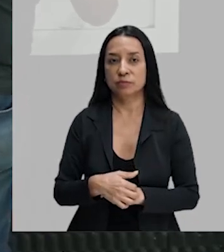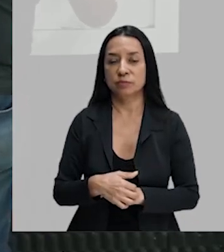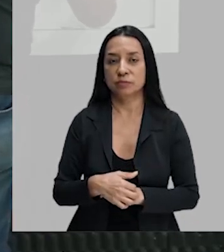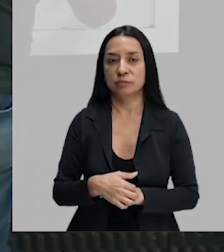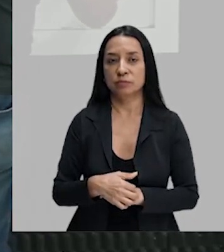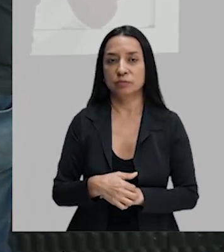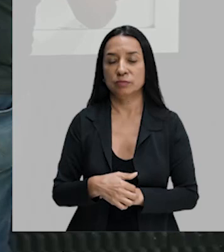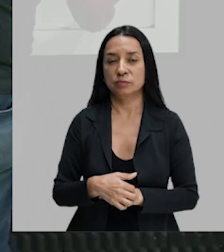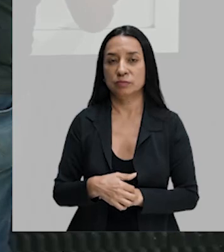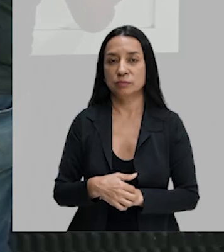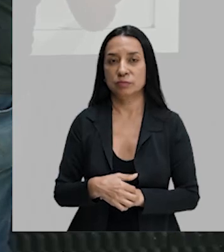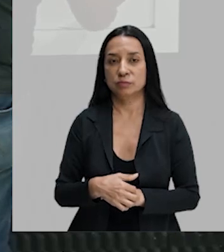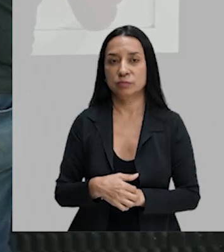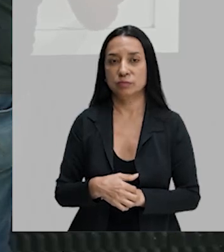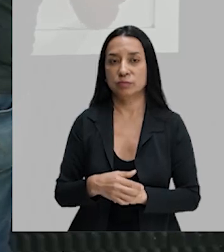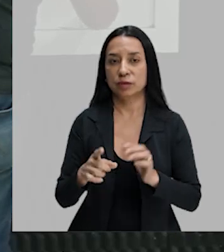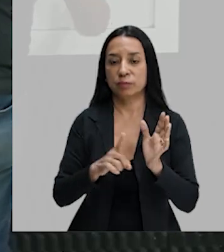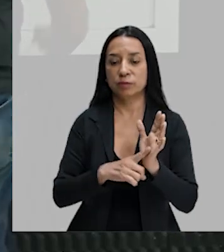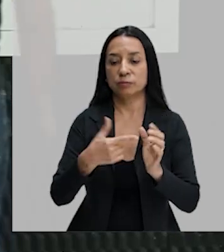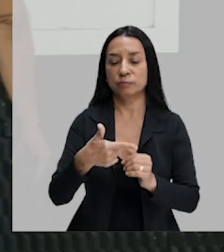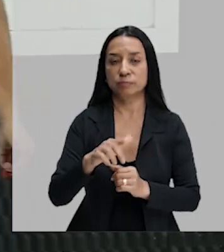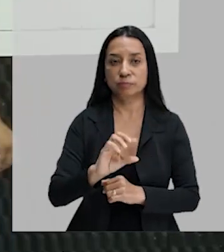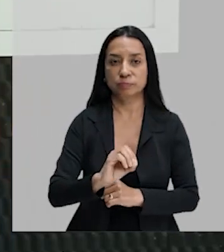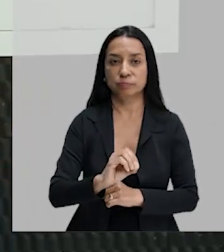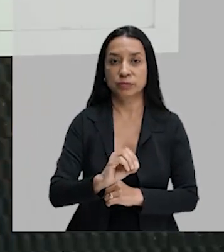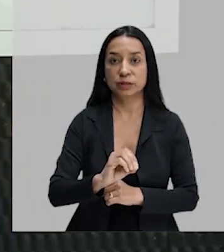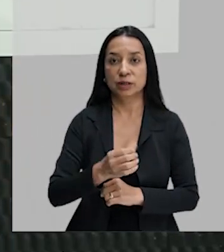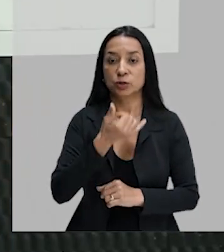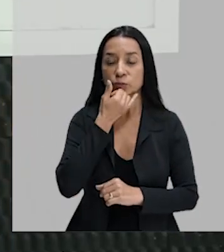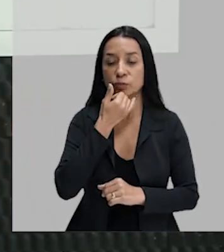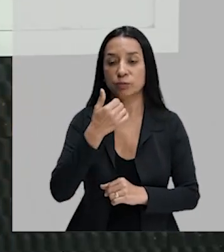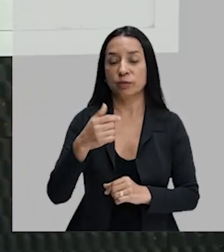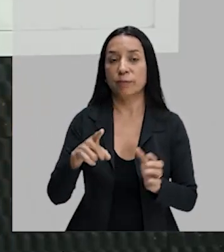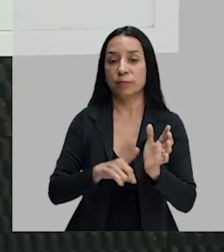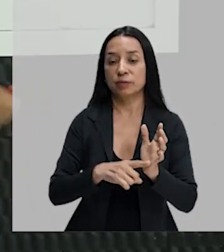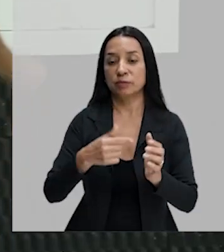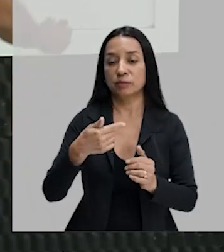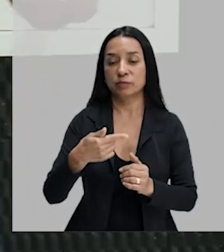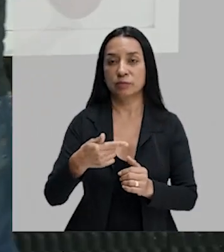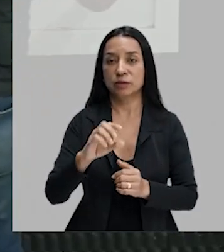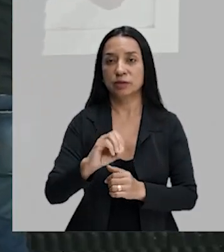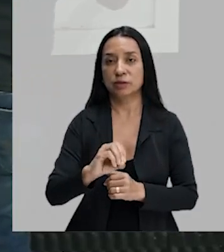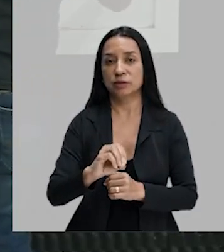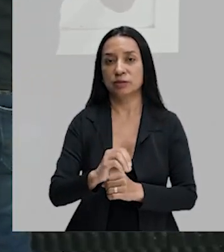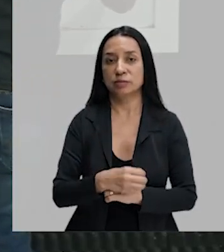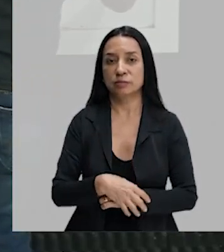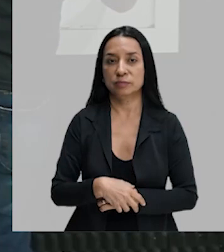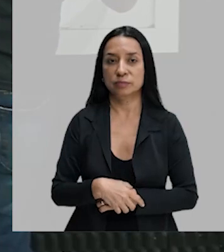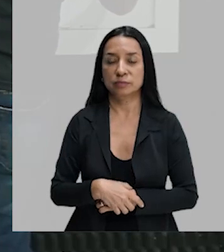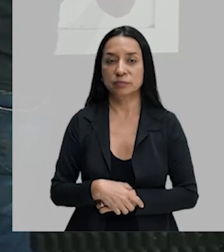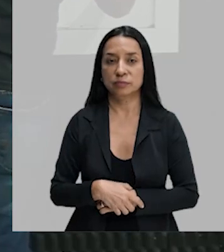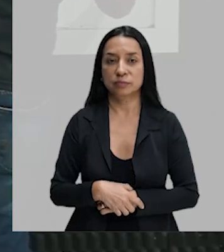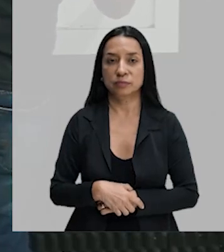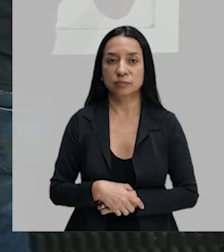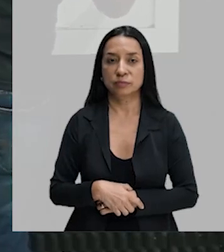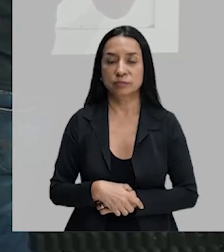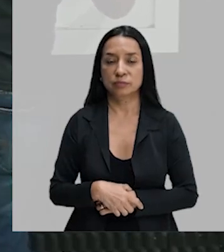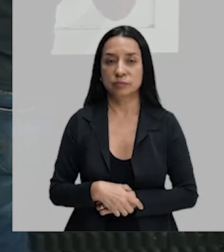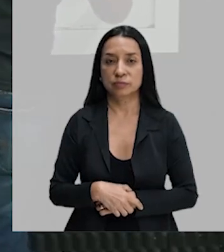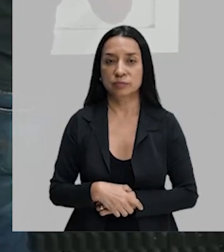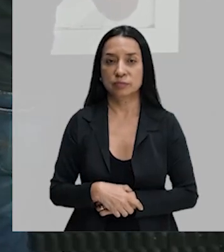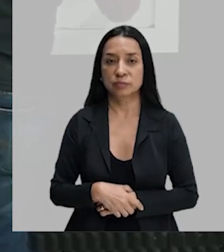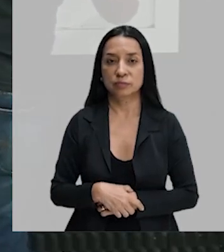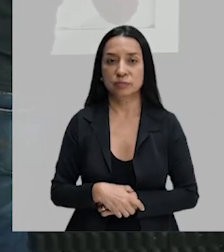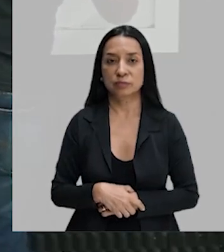nós temos aqui menos 70 tirando 36 positivo 70